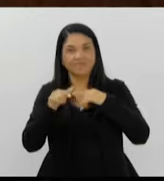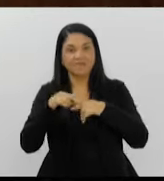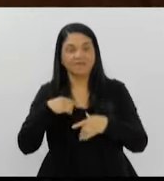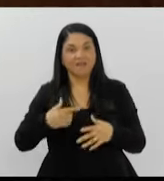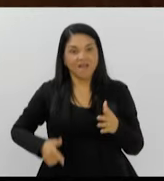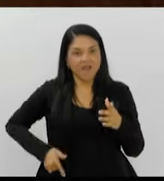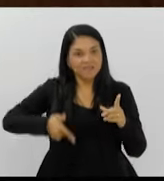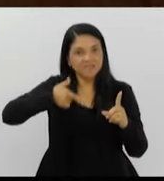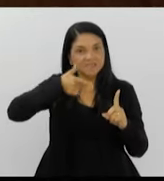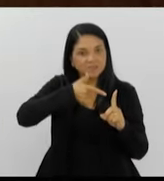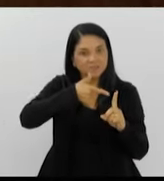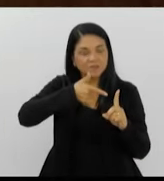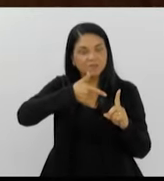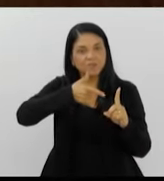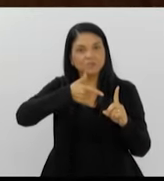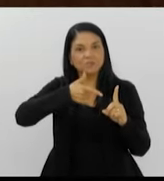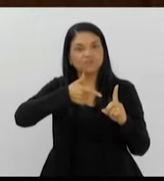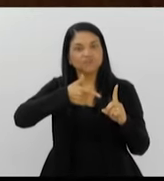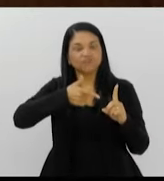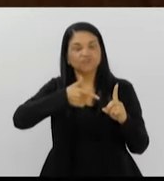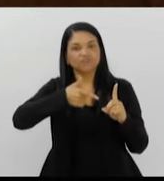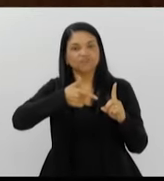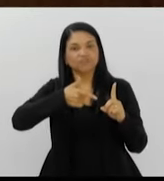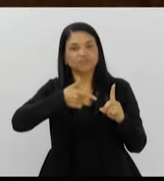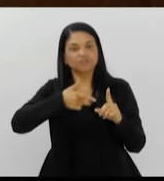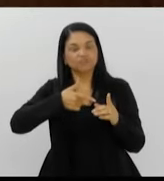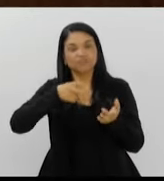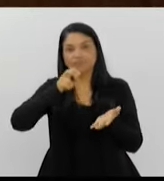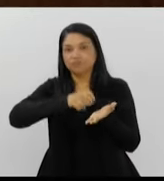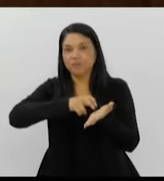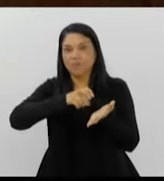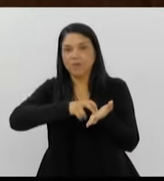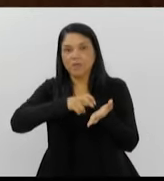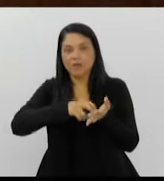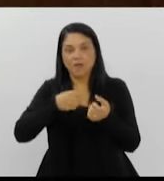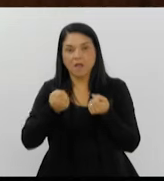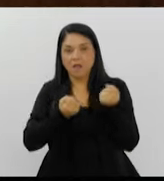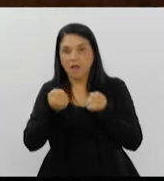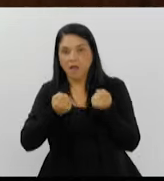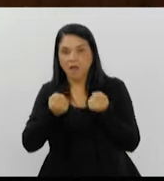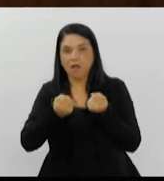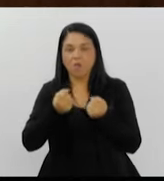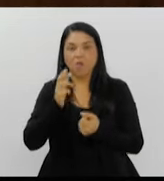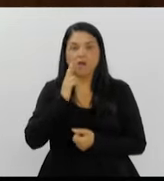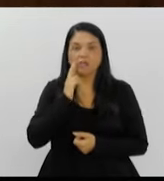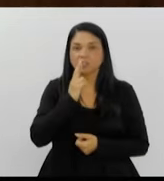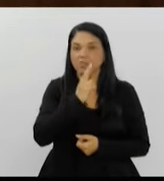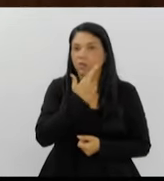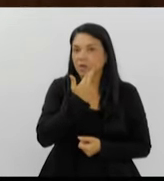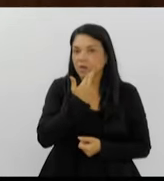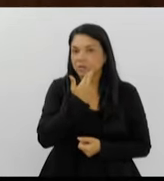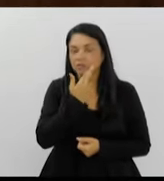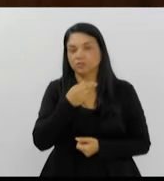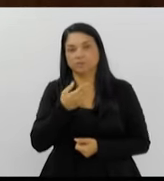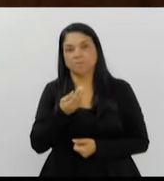dia de fuzil a carro deio restaurantes a bares de